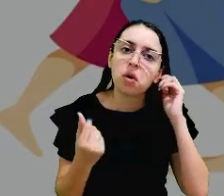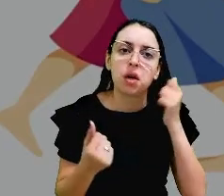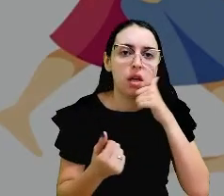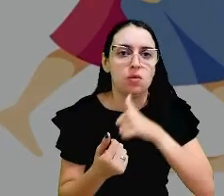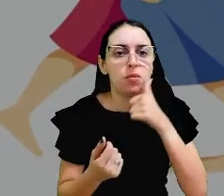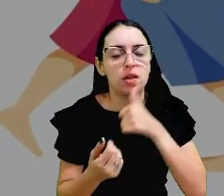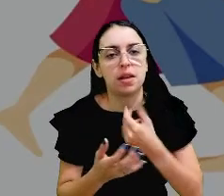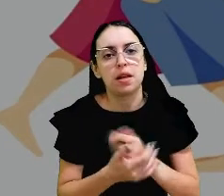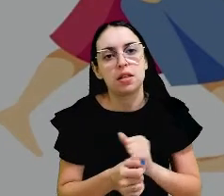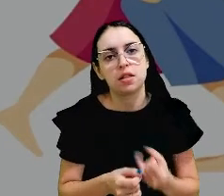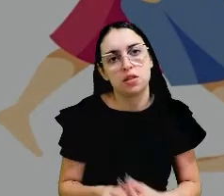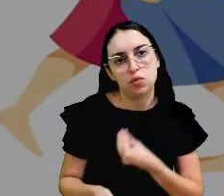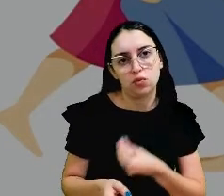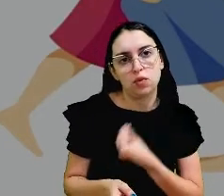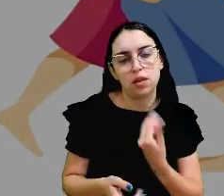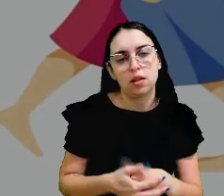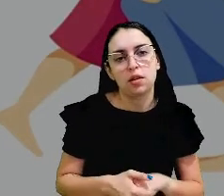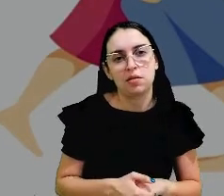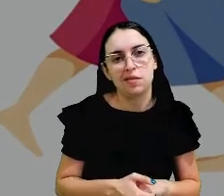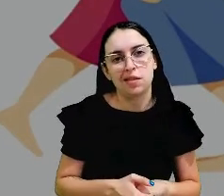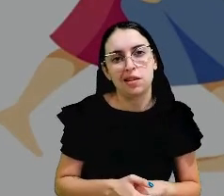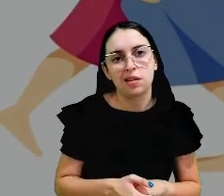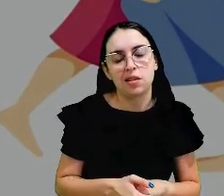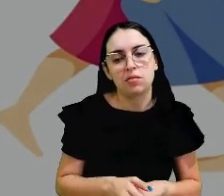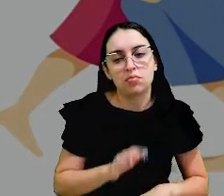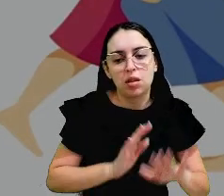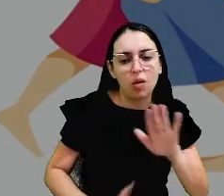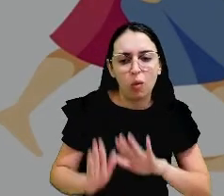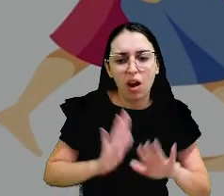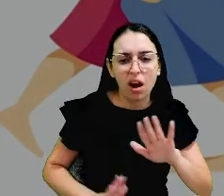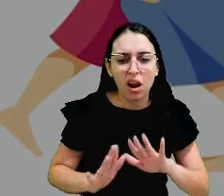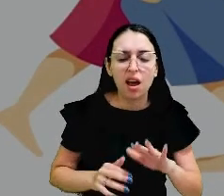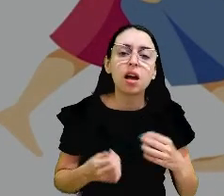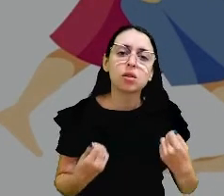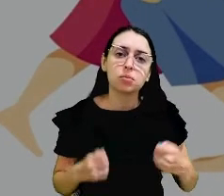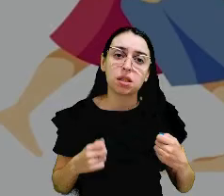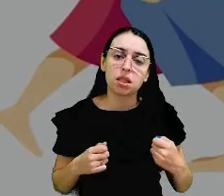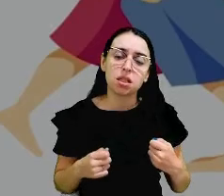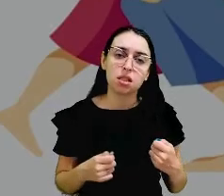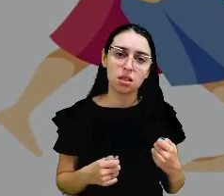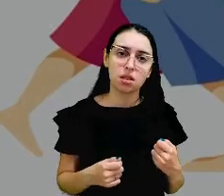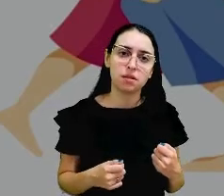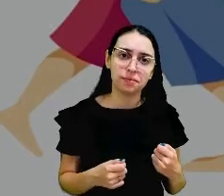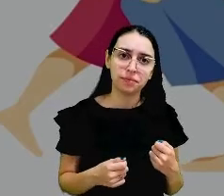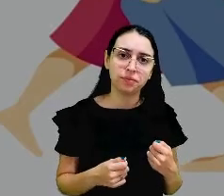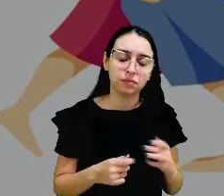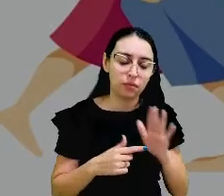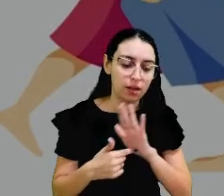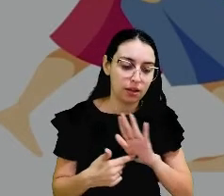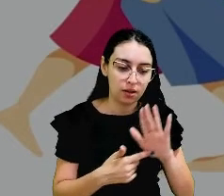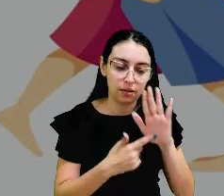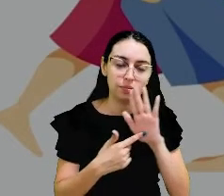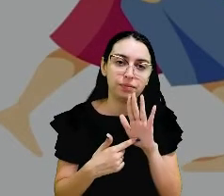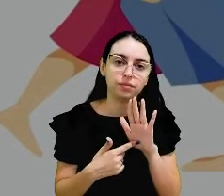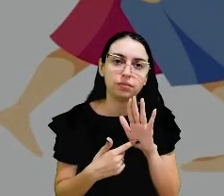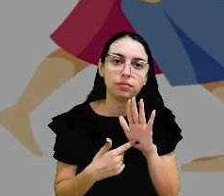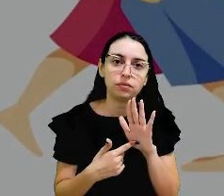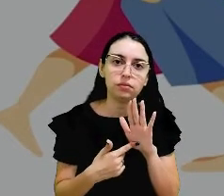mulheres, nesse momento em que essas mulheres estão mais vulneráveis, no momento em que elas estão